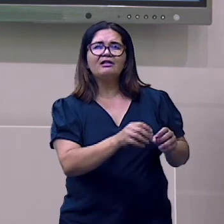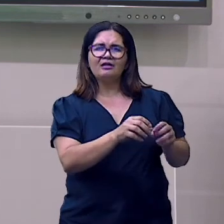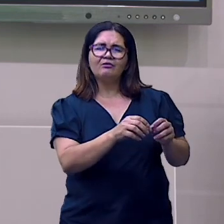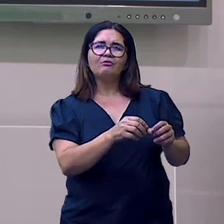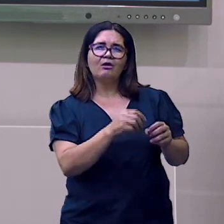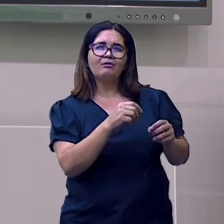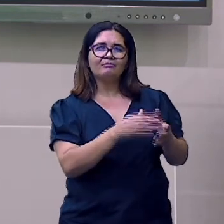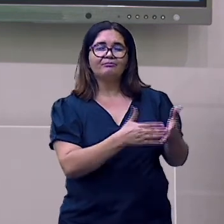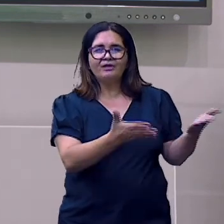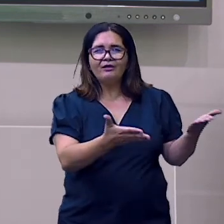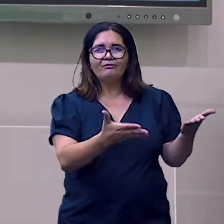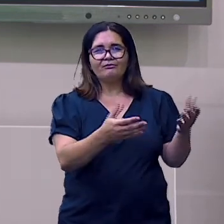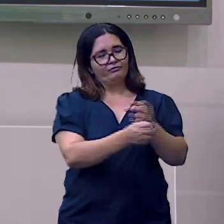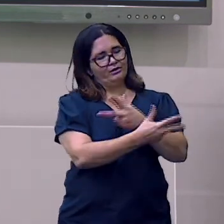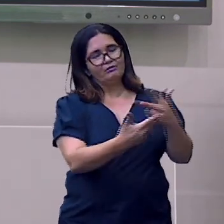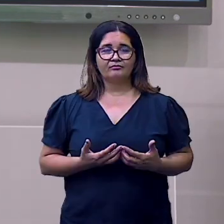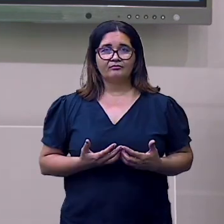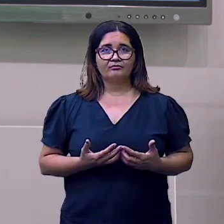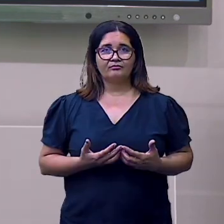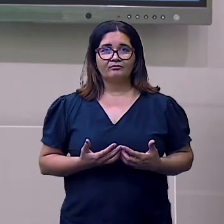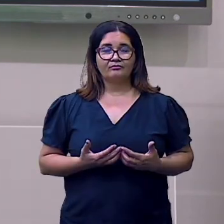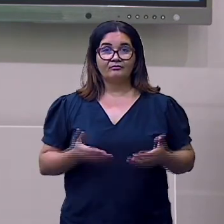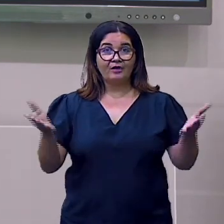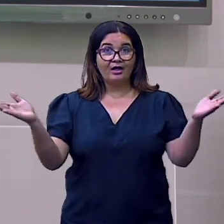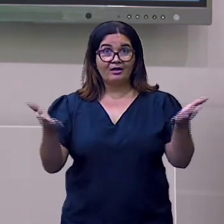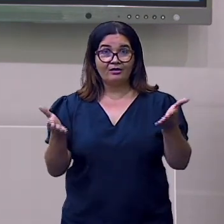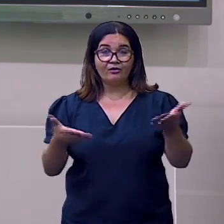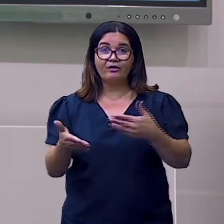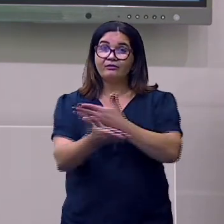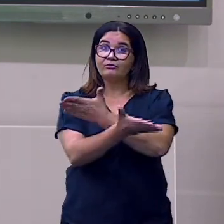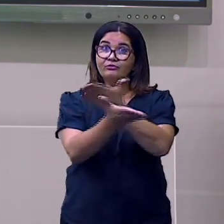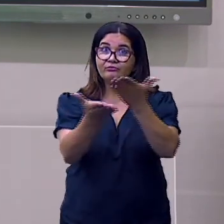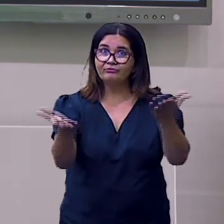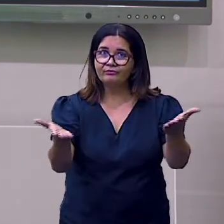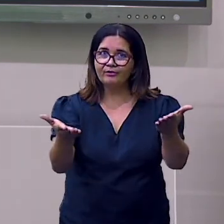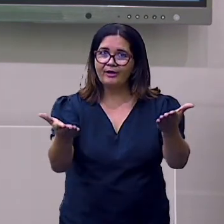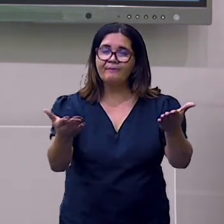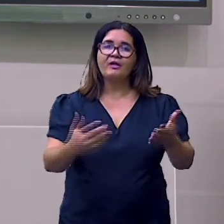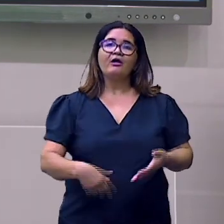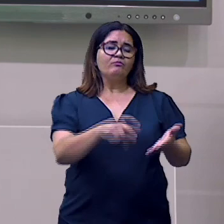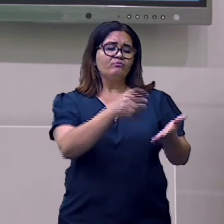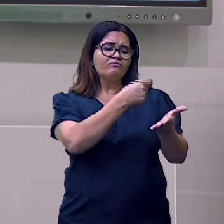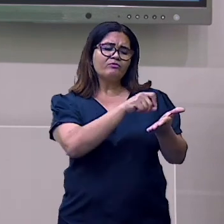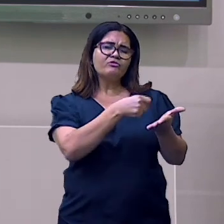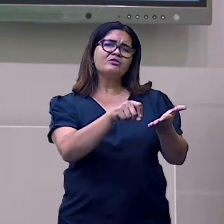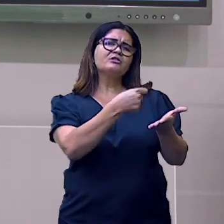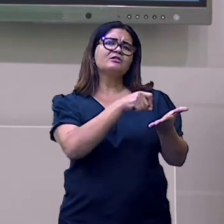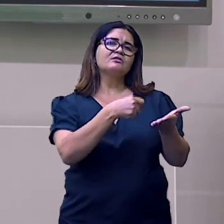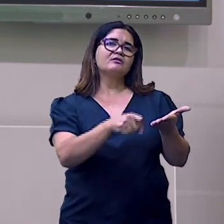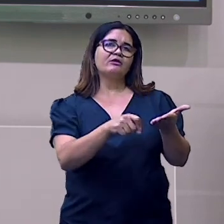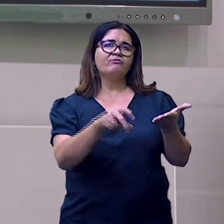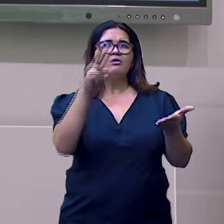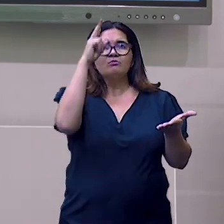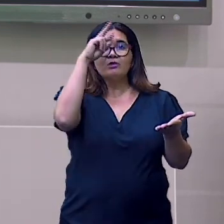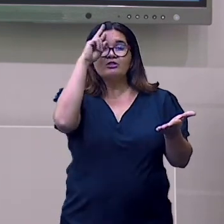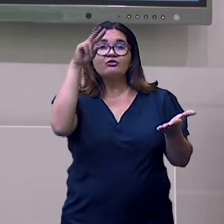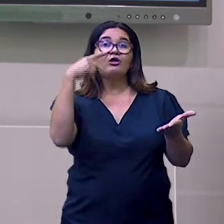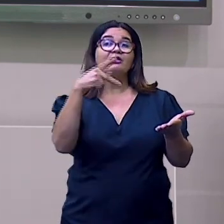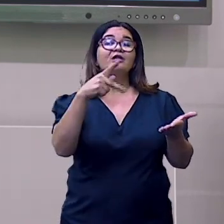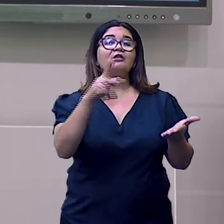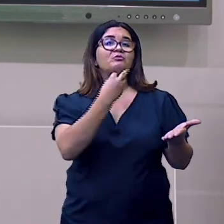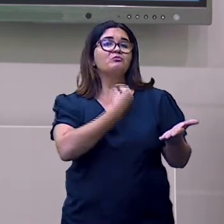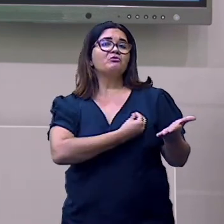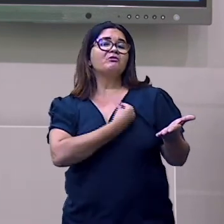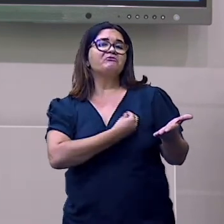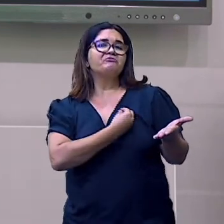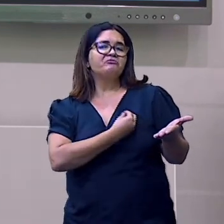mesmo? Infelizmente. Agora é com você. Em seu caderno, escreva um breve relato sobre a sua